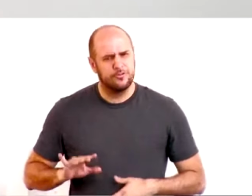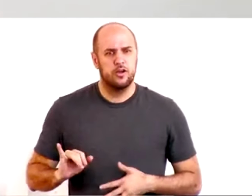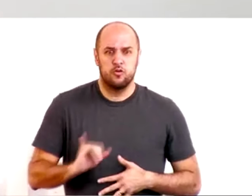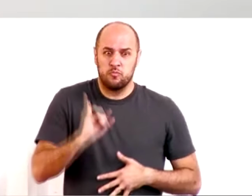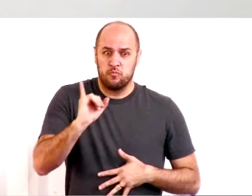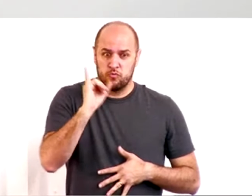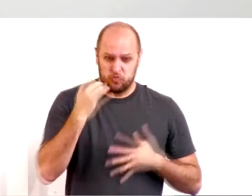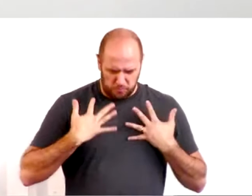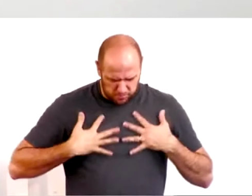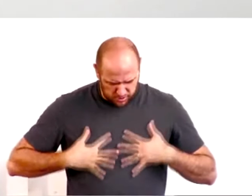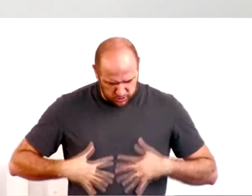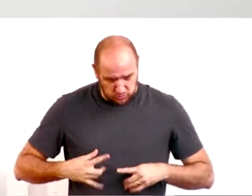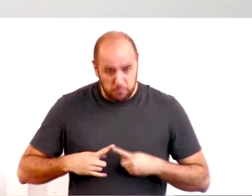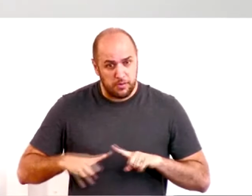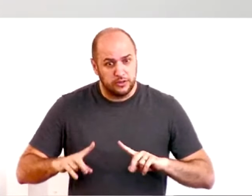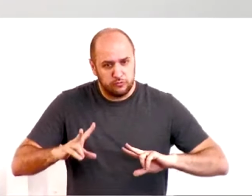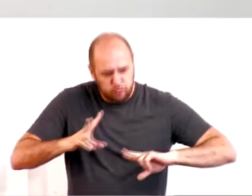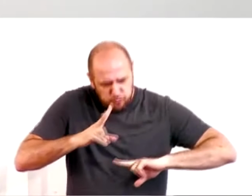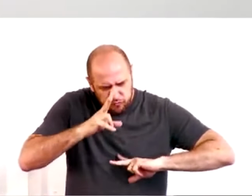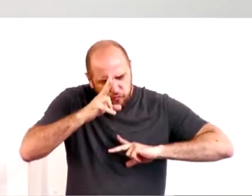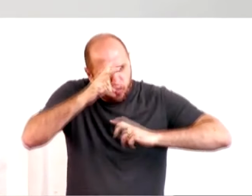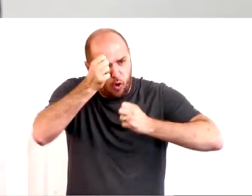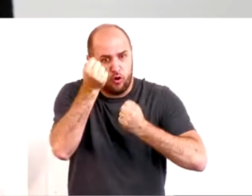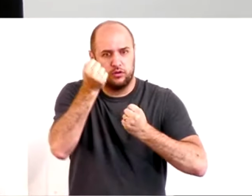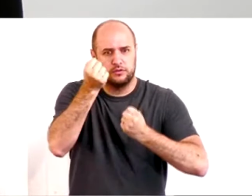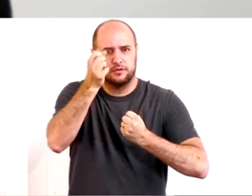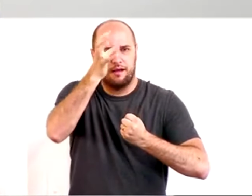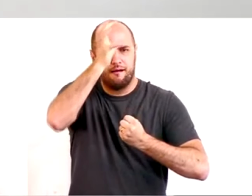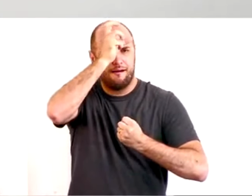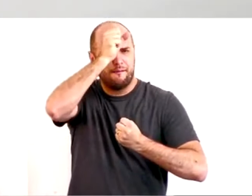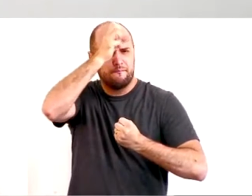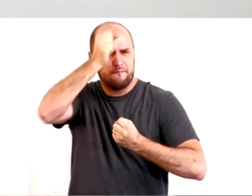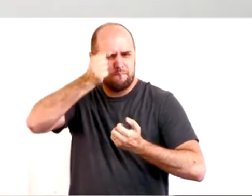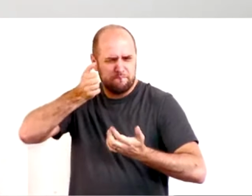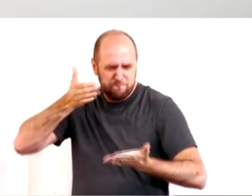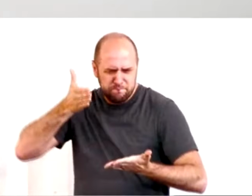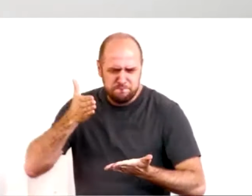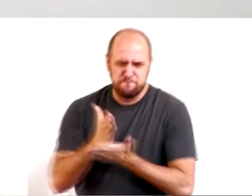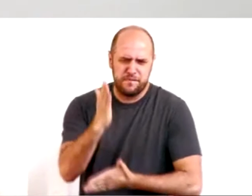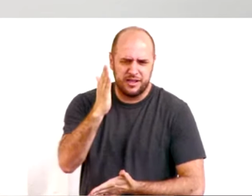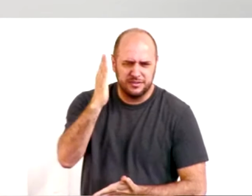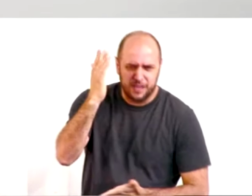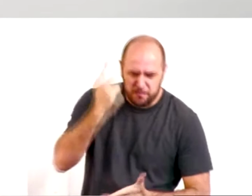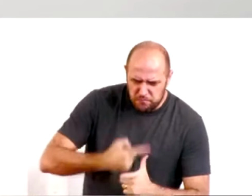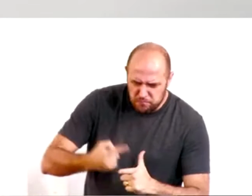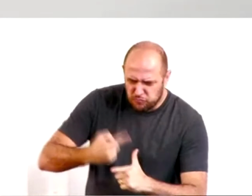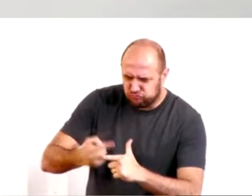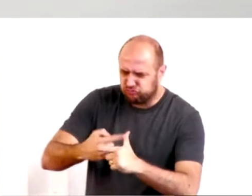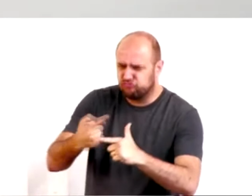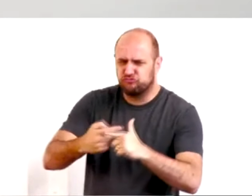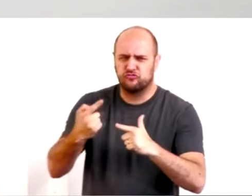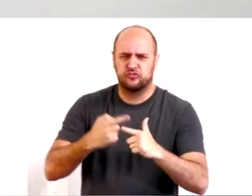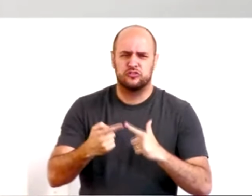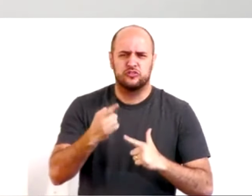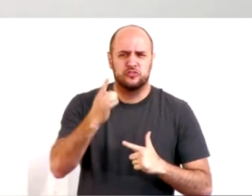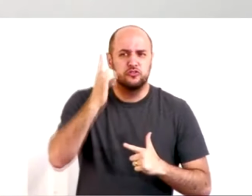força daquele que tem aprendido a passar pelas dificuldades, das circunstâncias